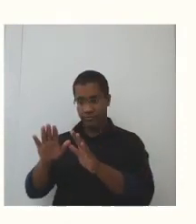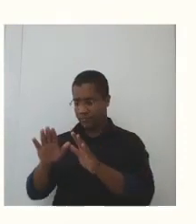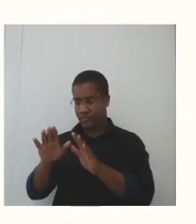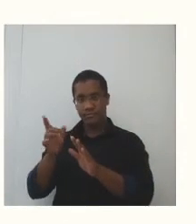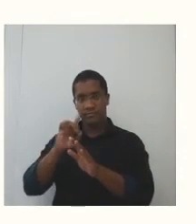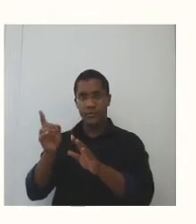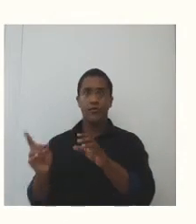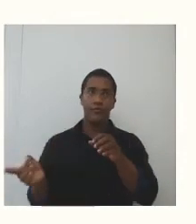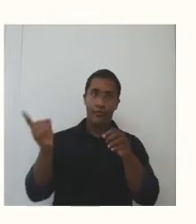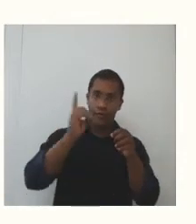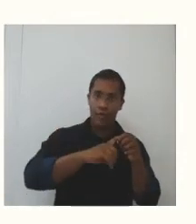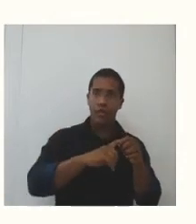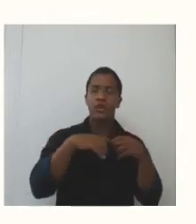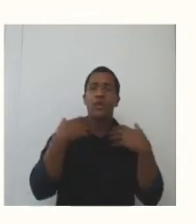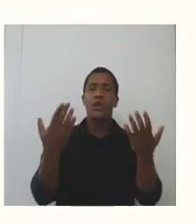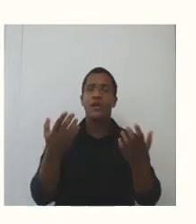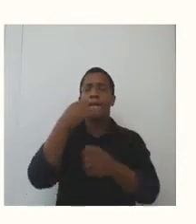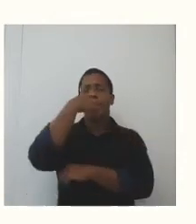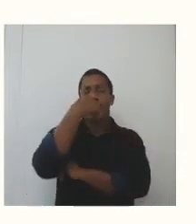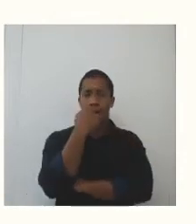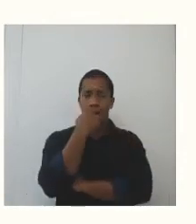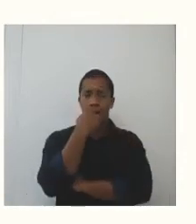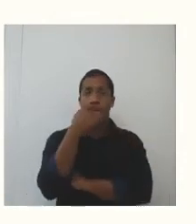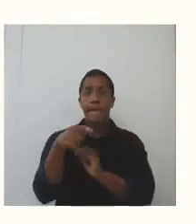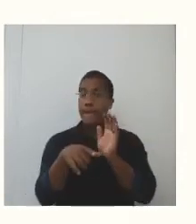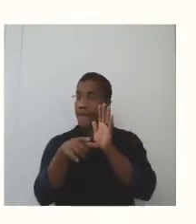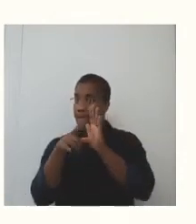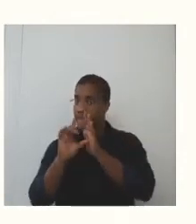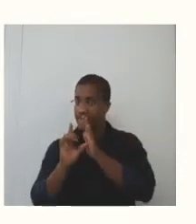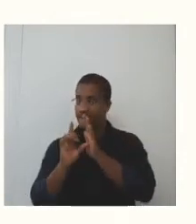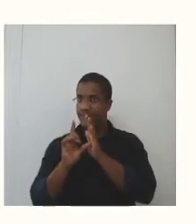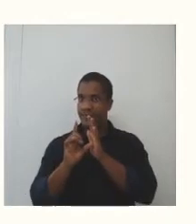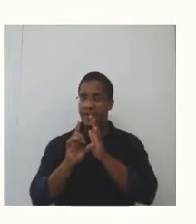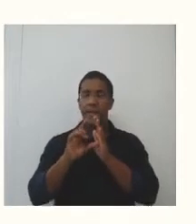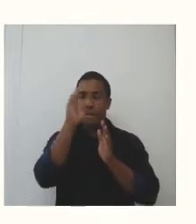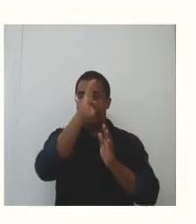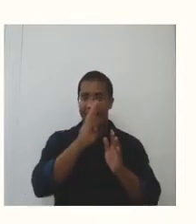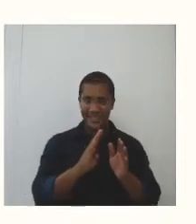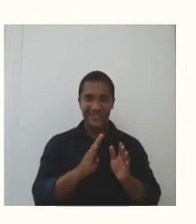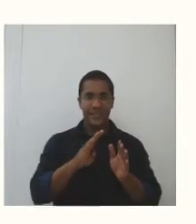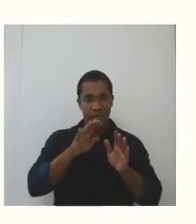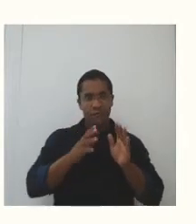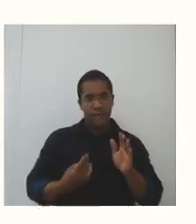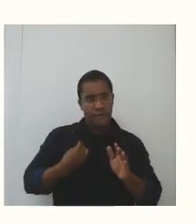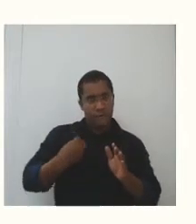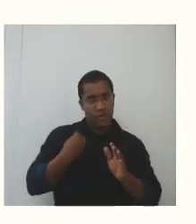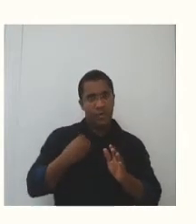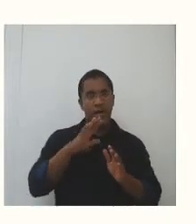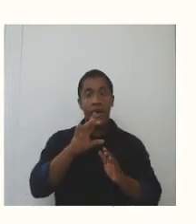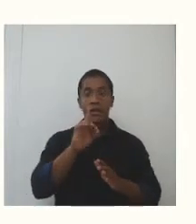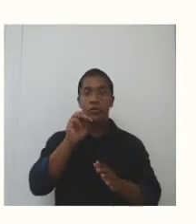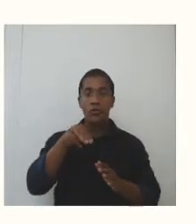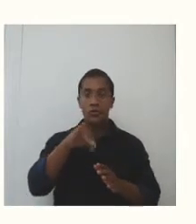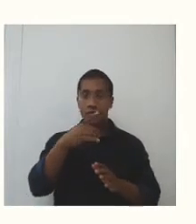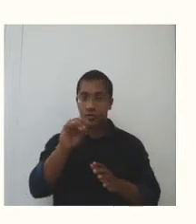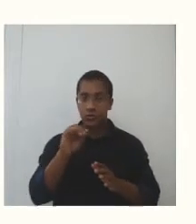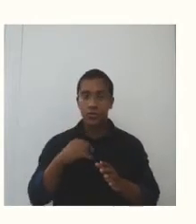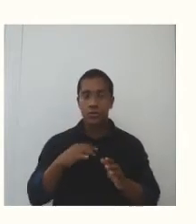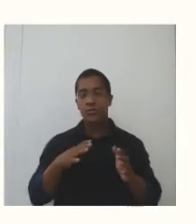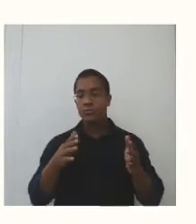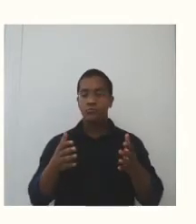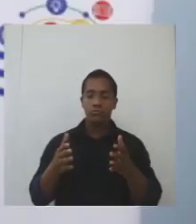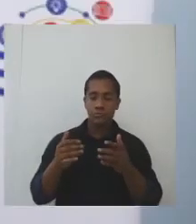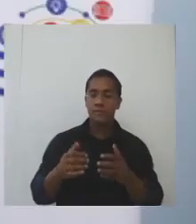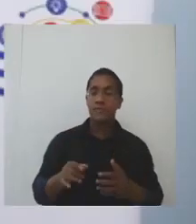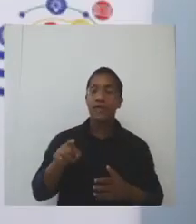né? Olha lá. Antes de ir embora, a história que é contada é que Dom João se aproxima de seu filho, o príncipe, né,